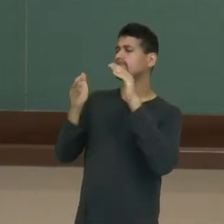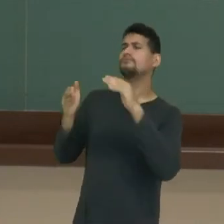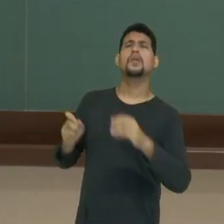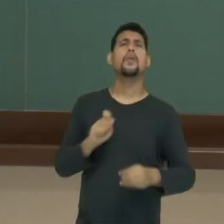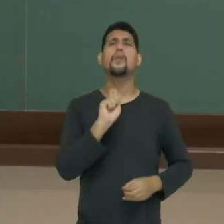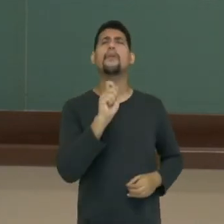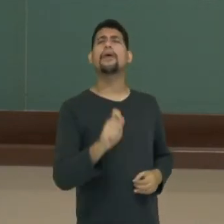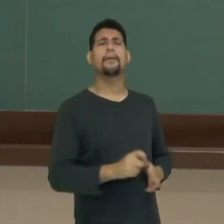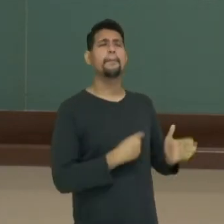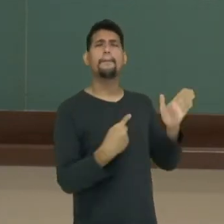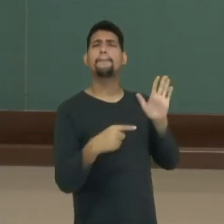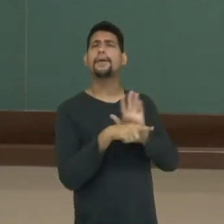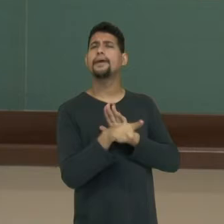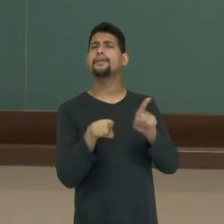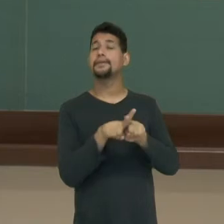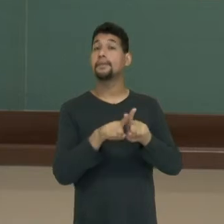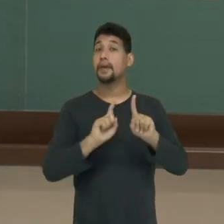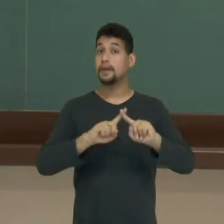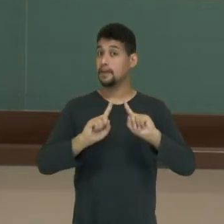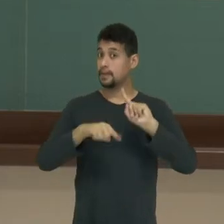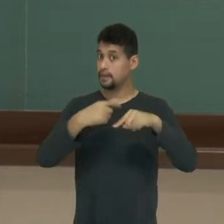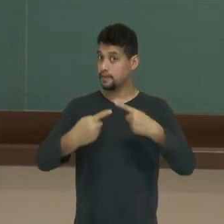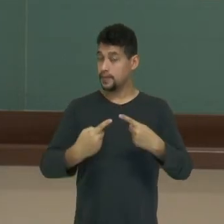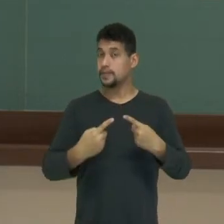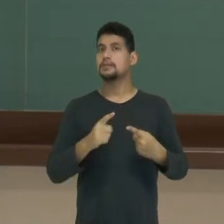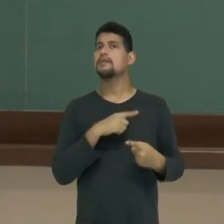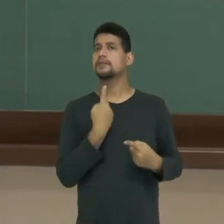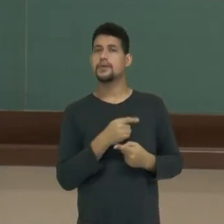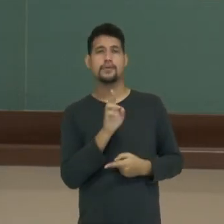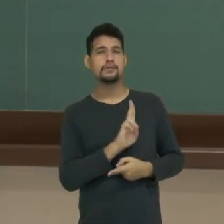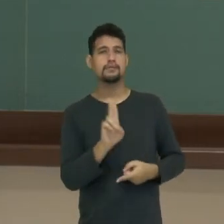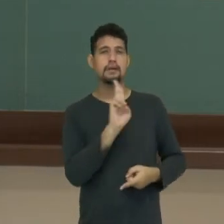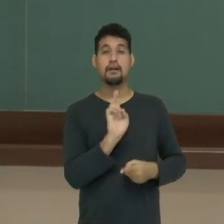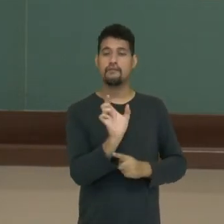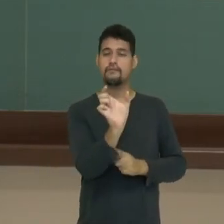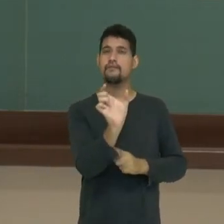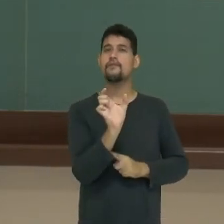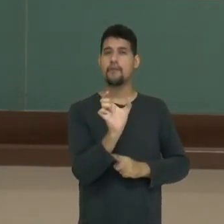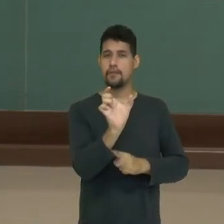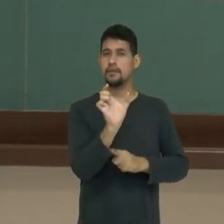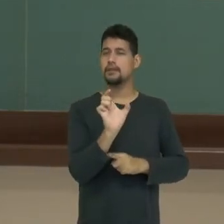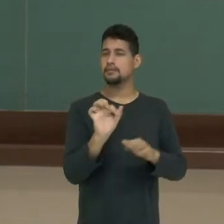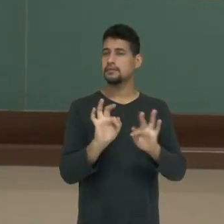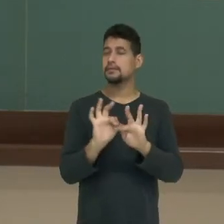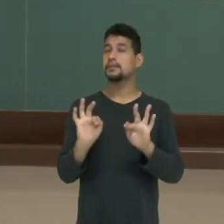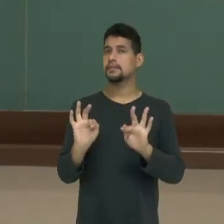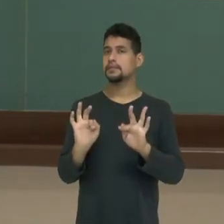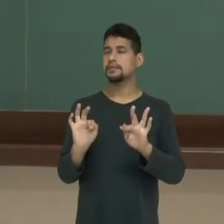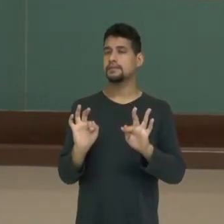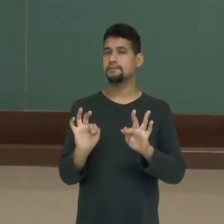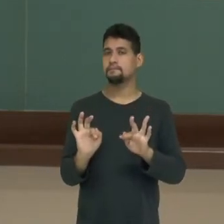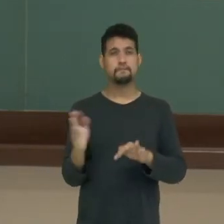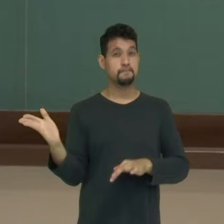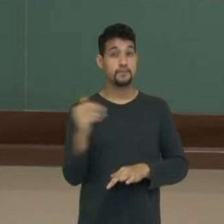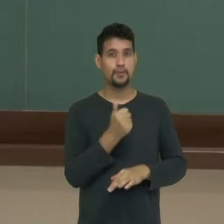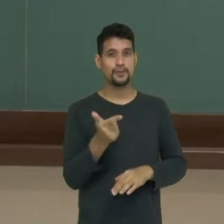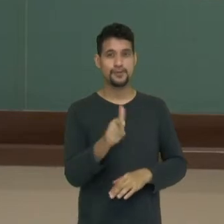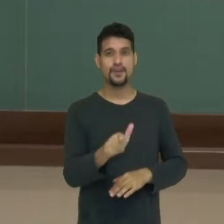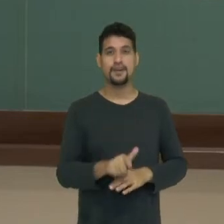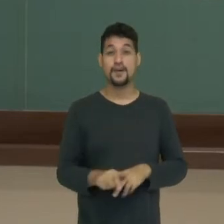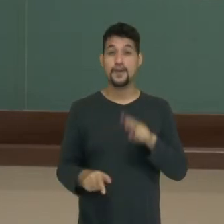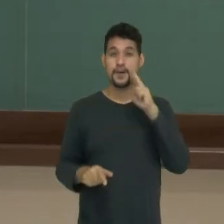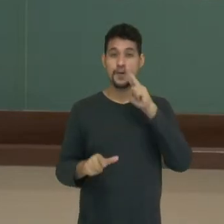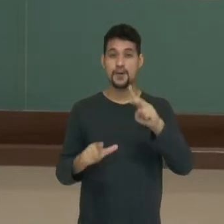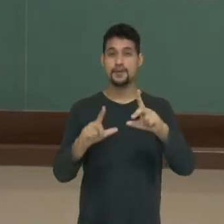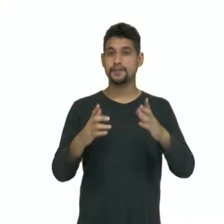está perguntando e assim aplicar a fórmula do arranjo simples. Vamos continuar. Observe aqui